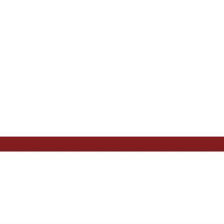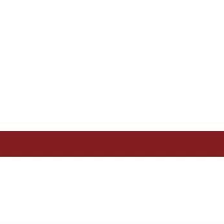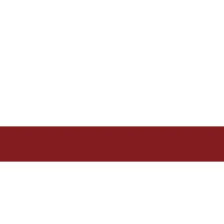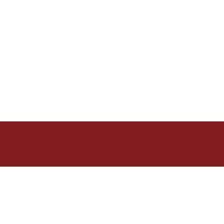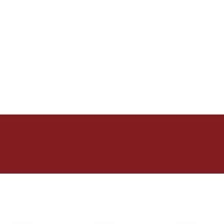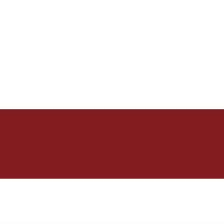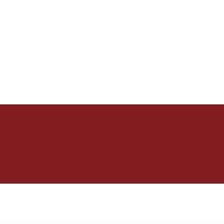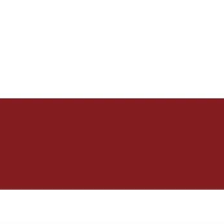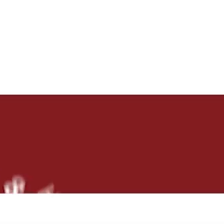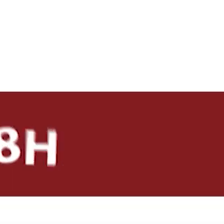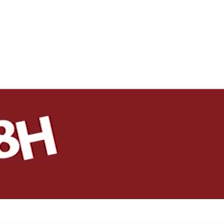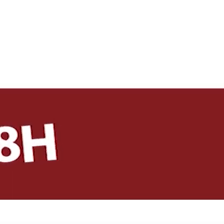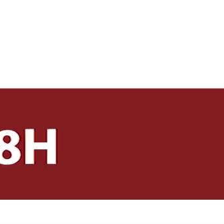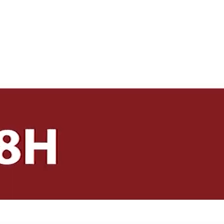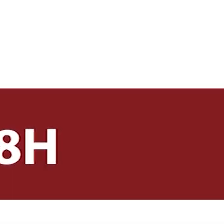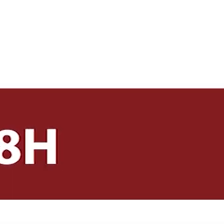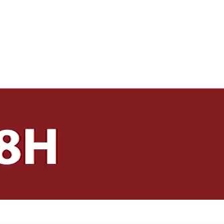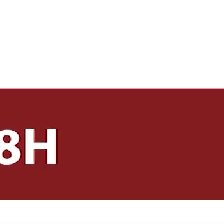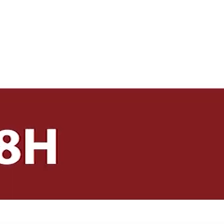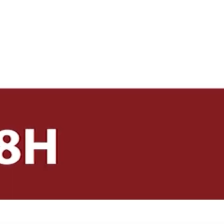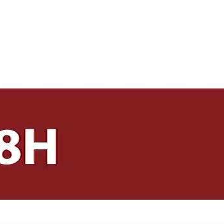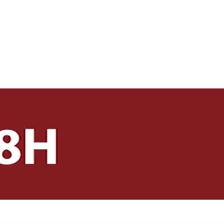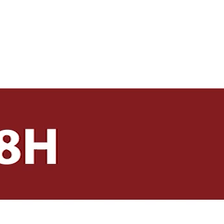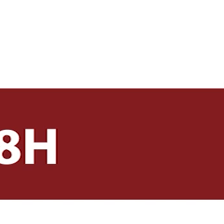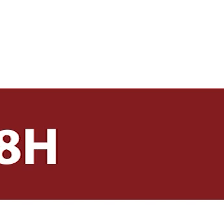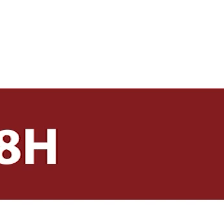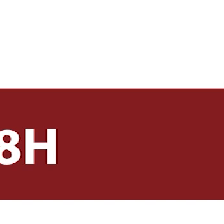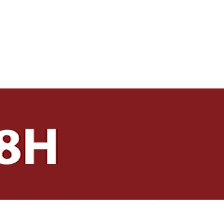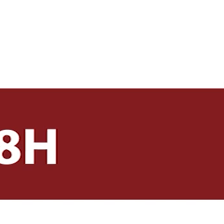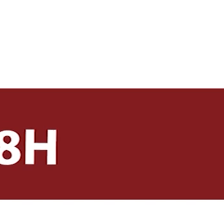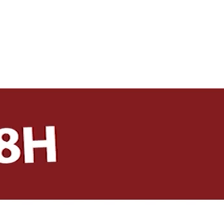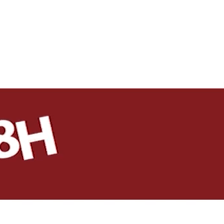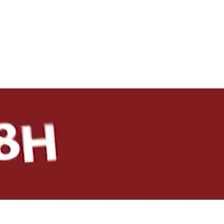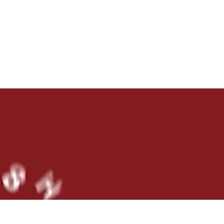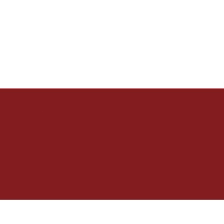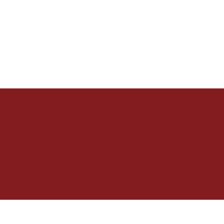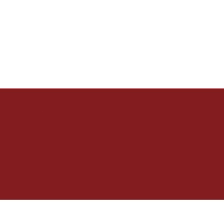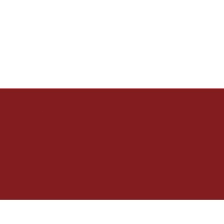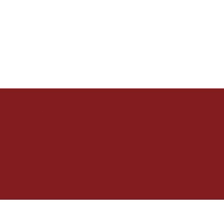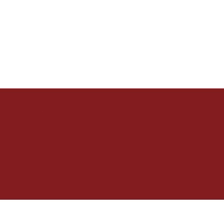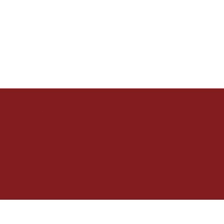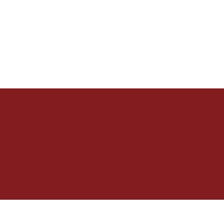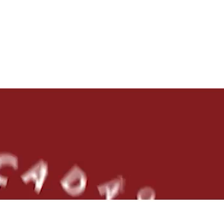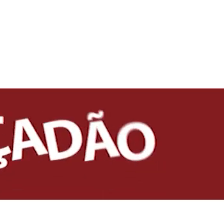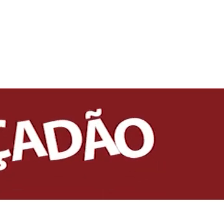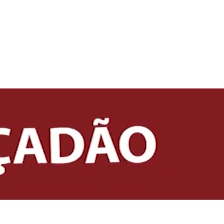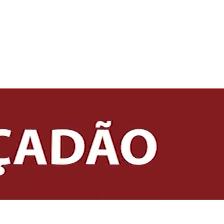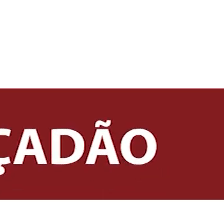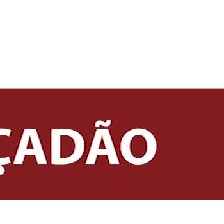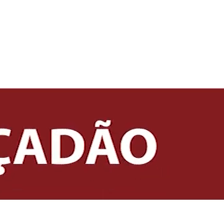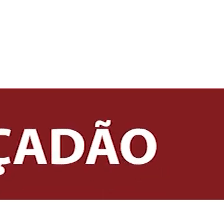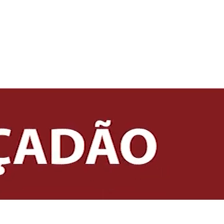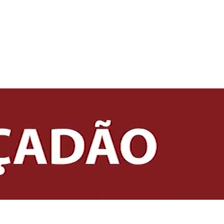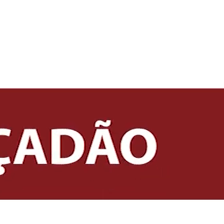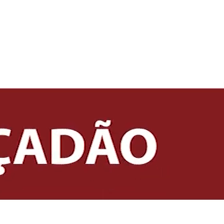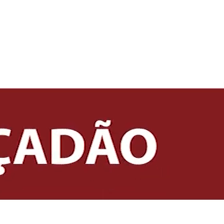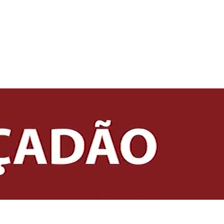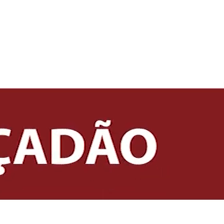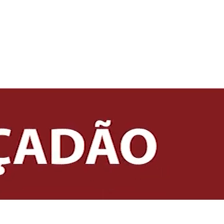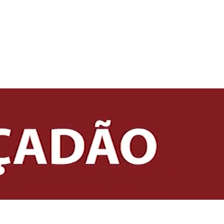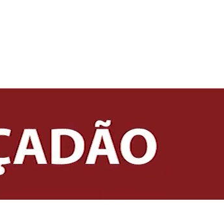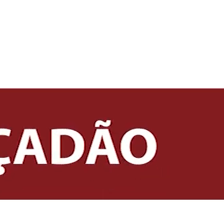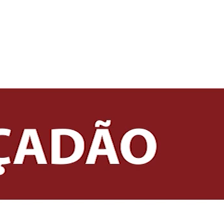Londrina, de segunda a sexta, das 13h30 às 18h. Endereço na Avenida Paraná,